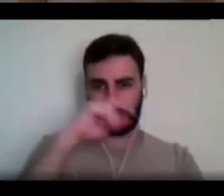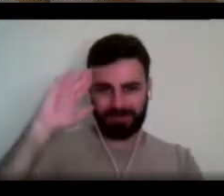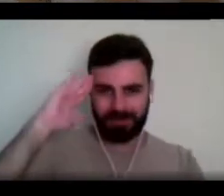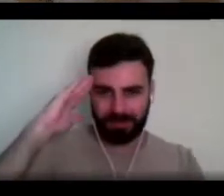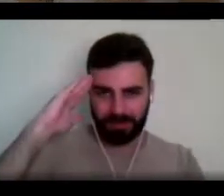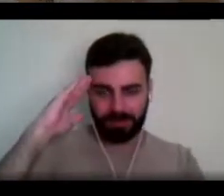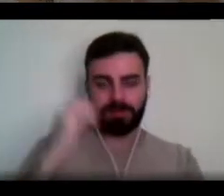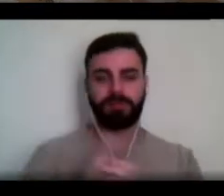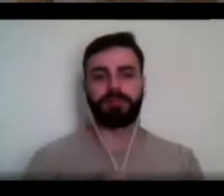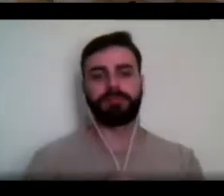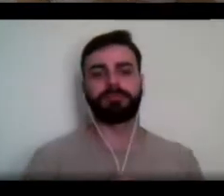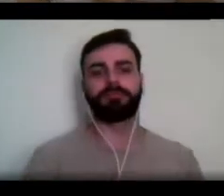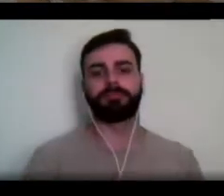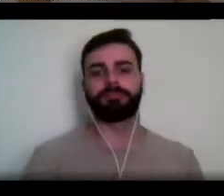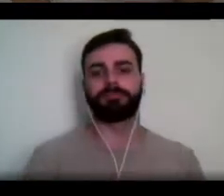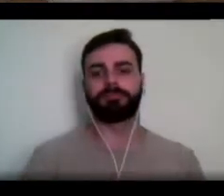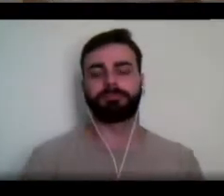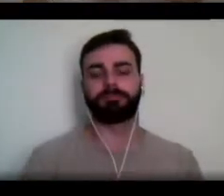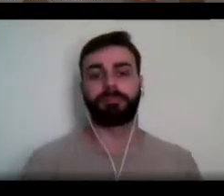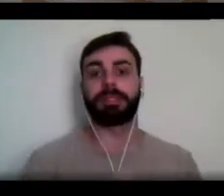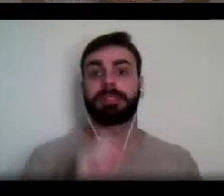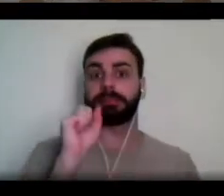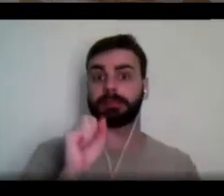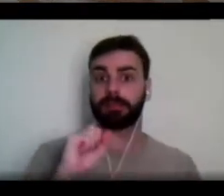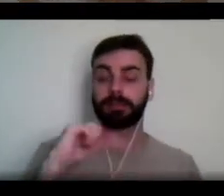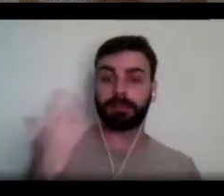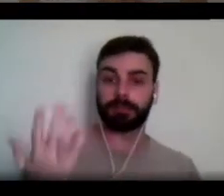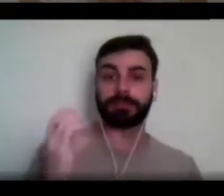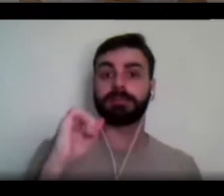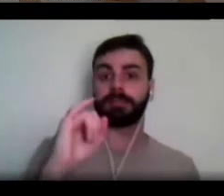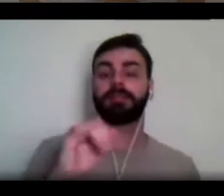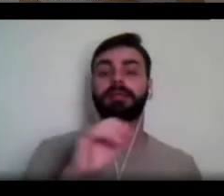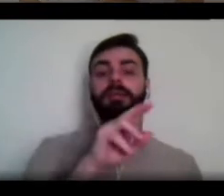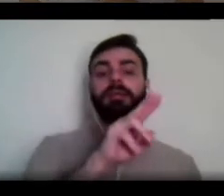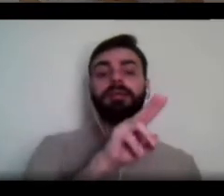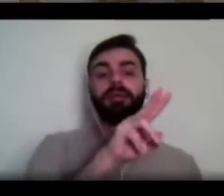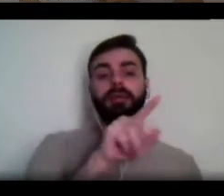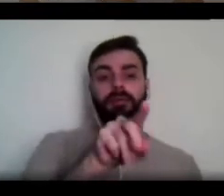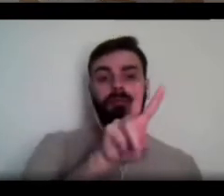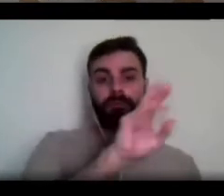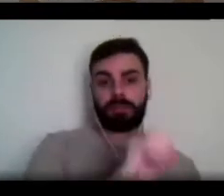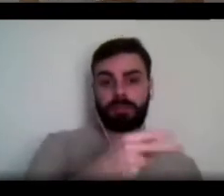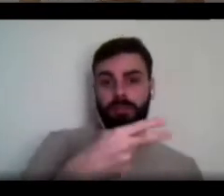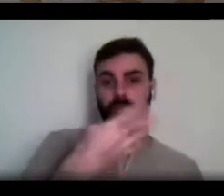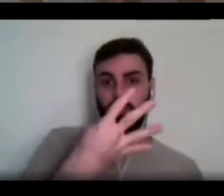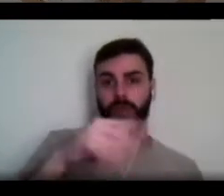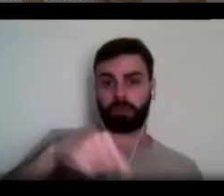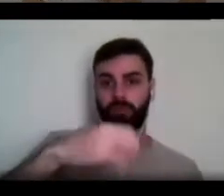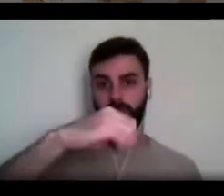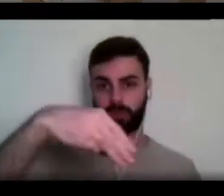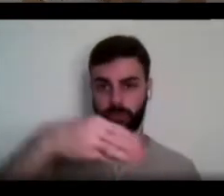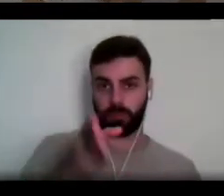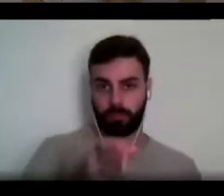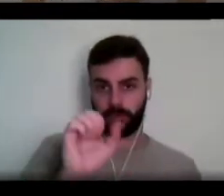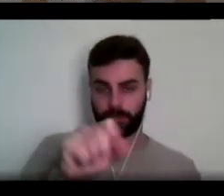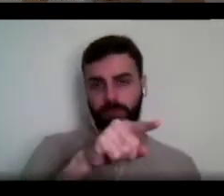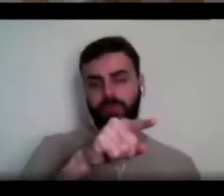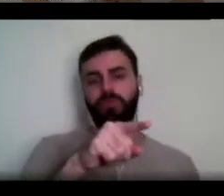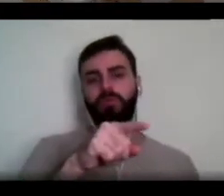né? Quando V0 é igual a 4,9 metros por segundo, que é a velocidade mínima,